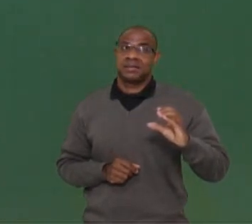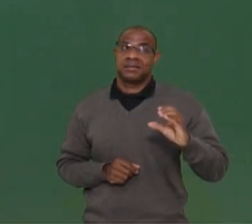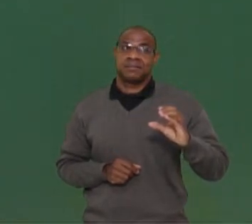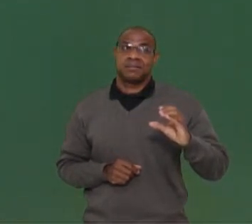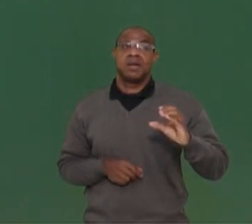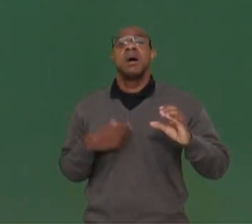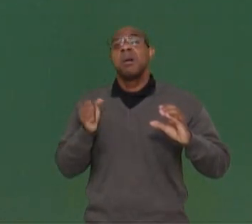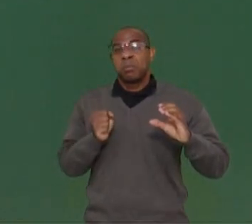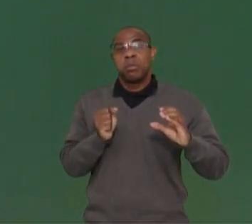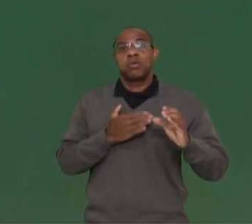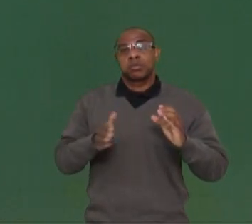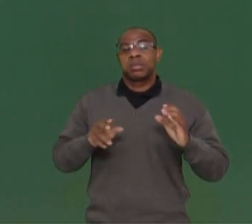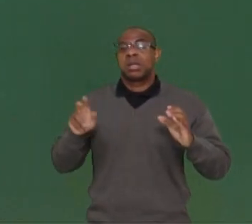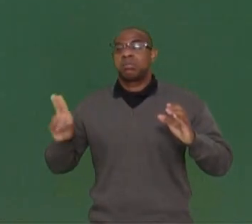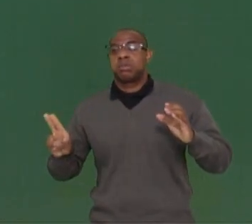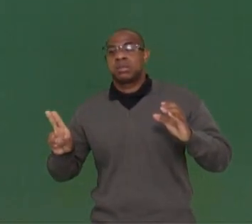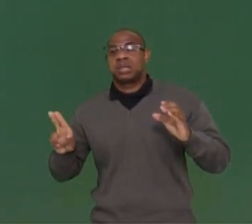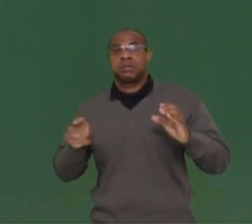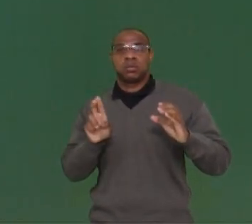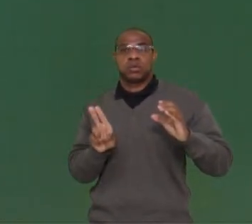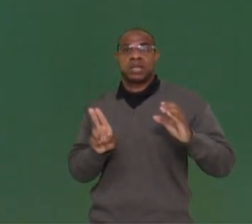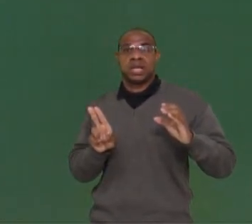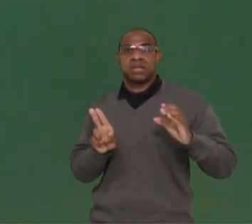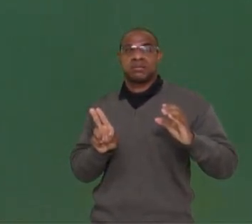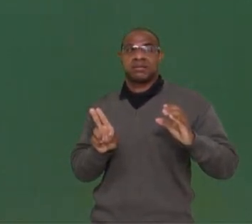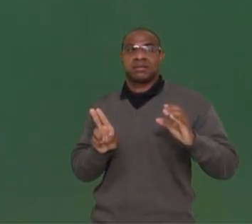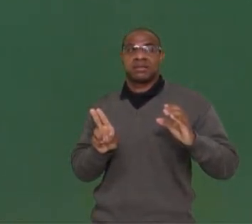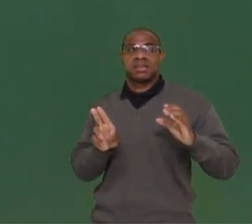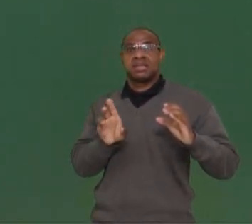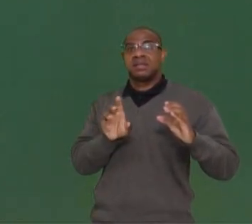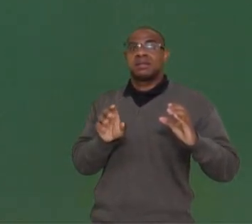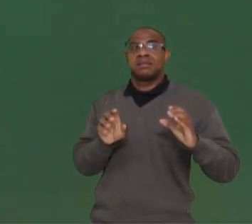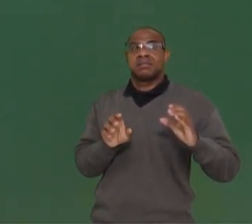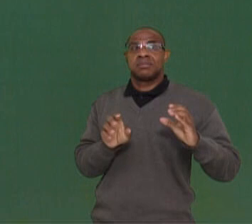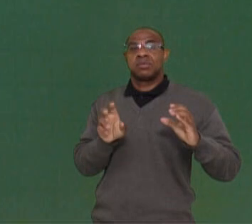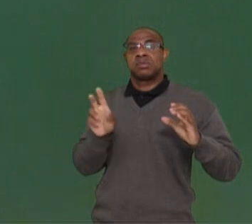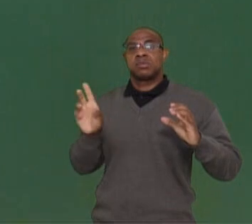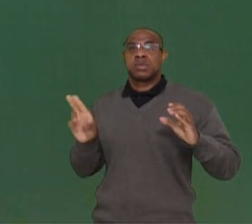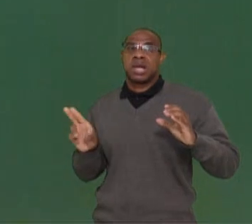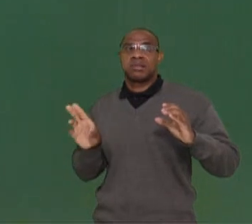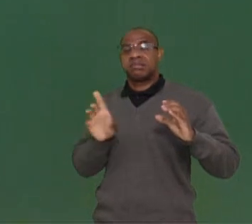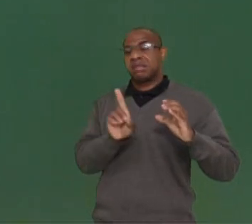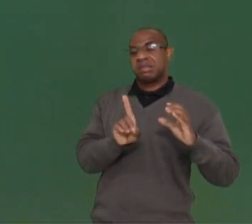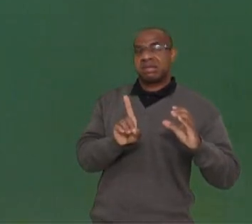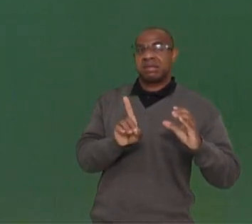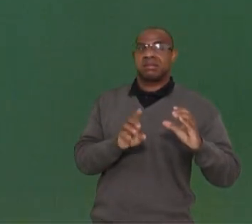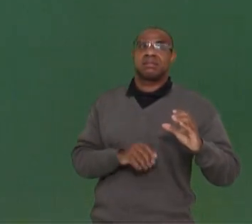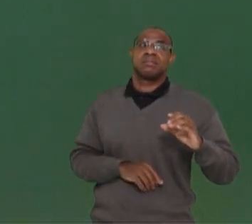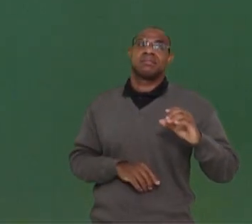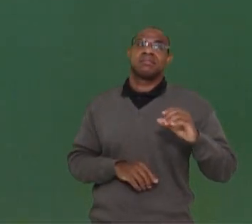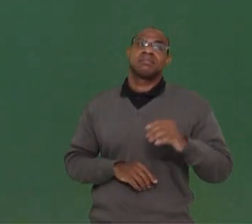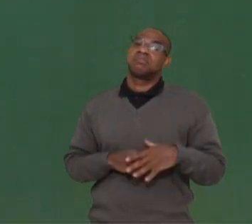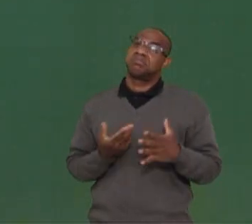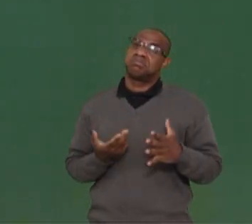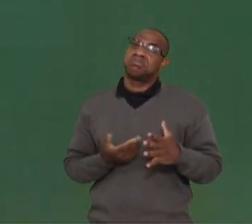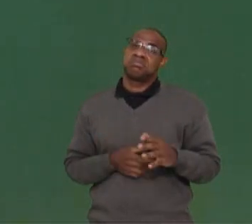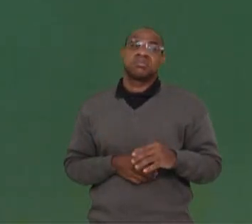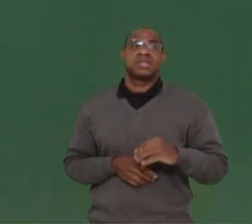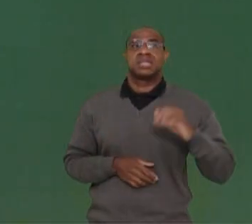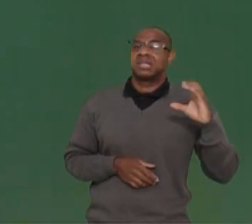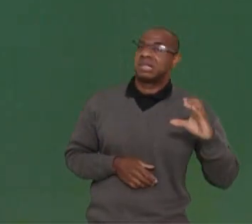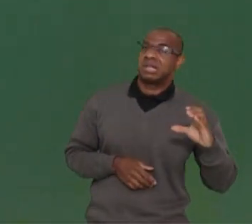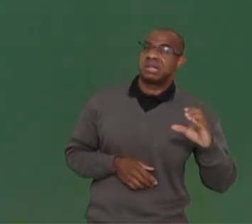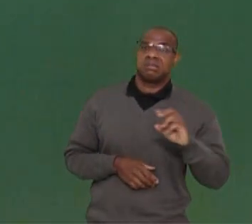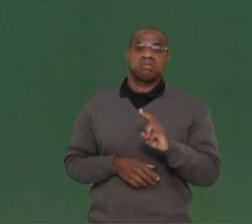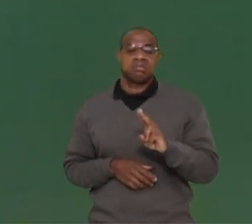pela unidade ou começar pela dezena. Alguns casos, você tem que começar pela casa específica. Mas nesse caso não há